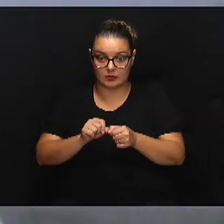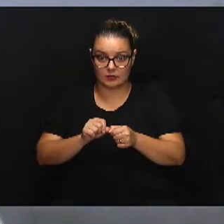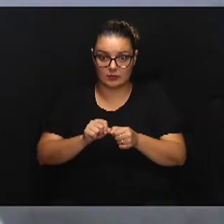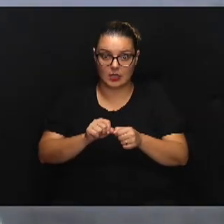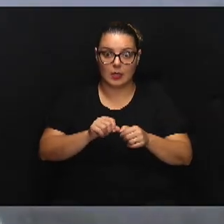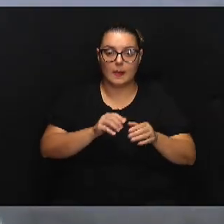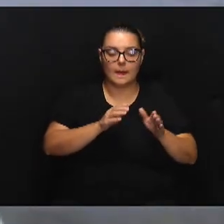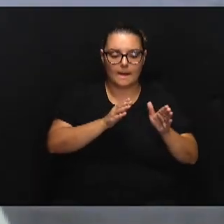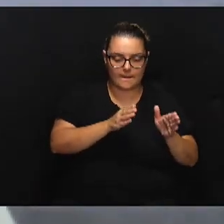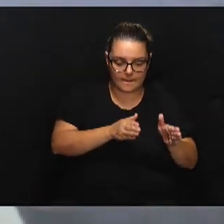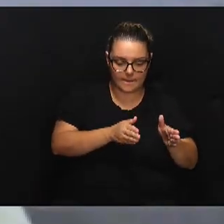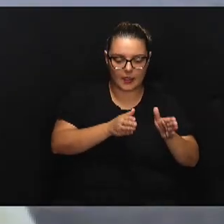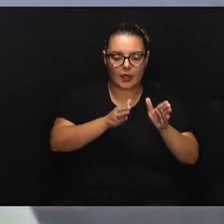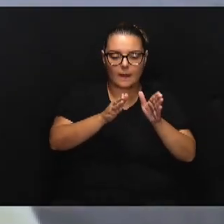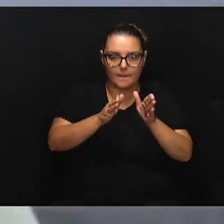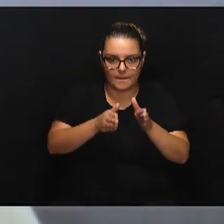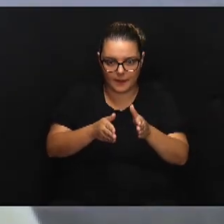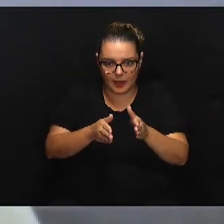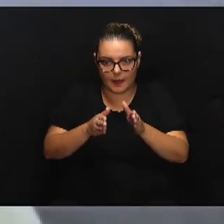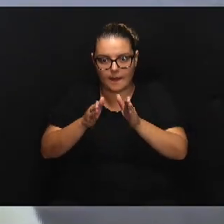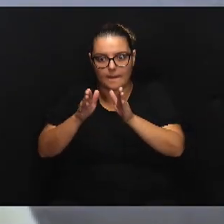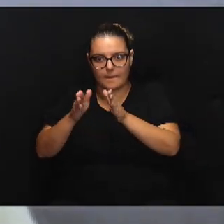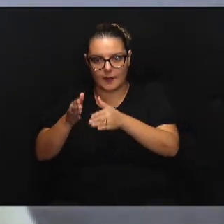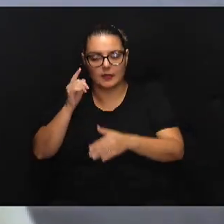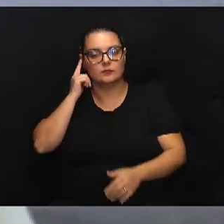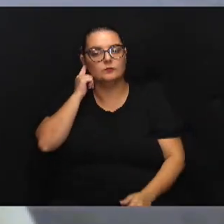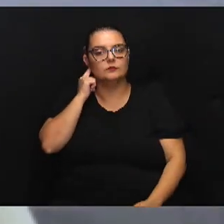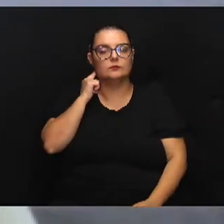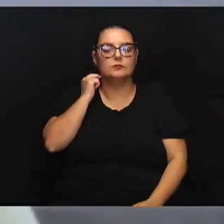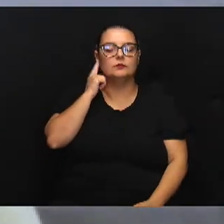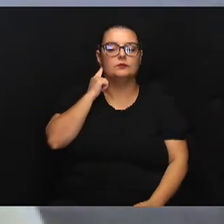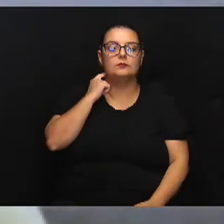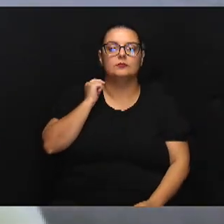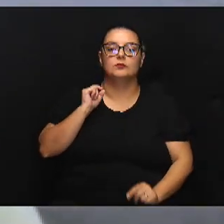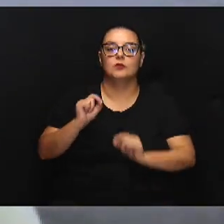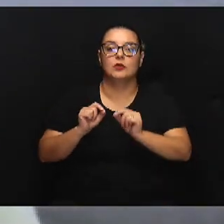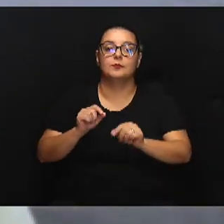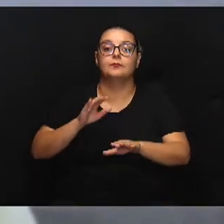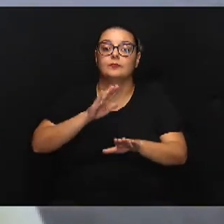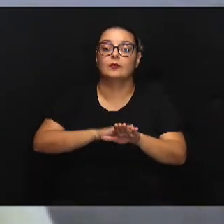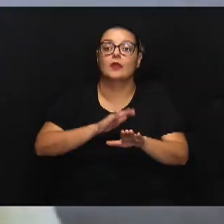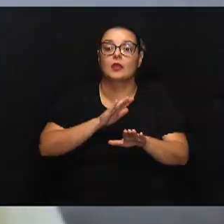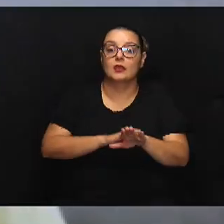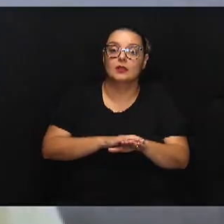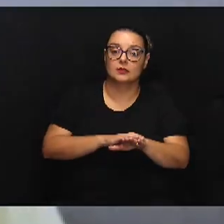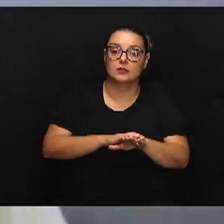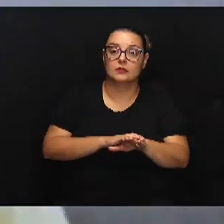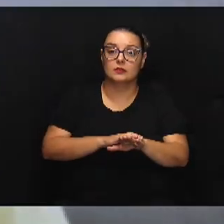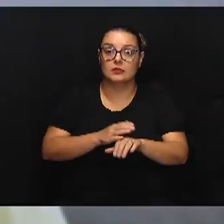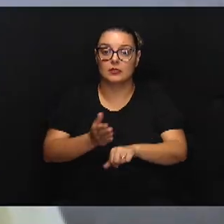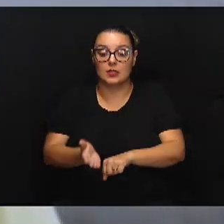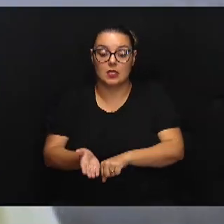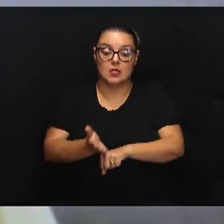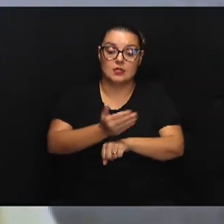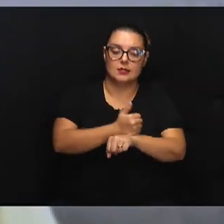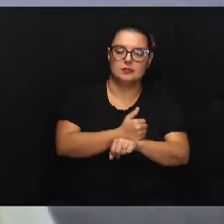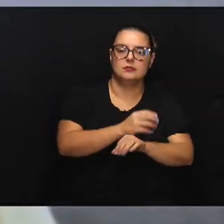a passo do quê? De atividades